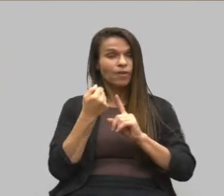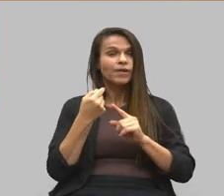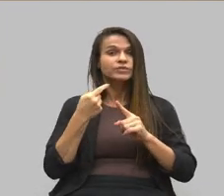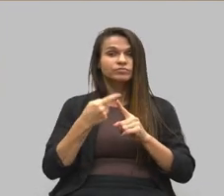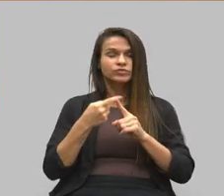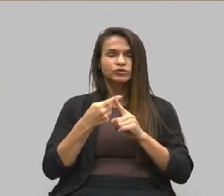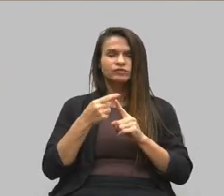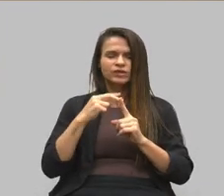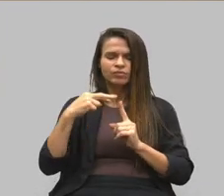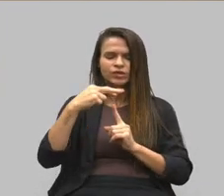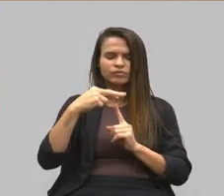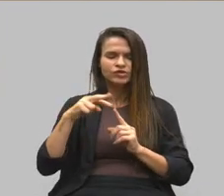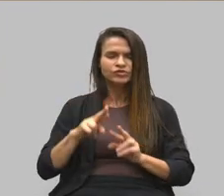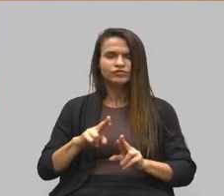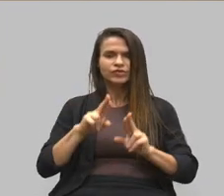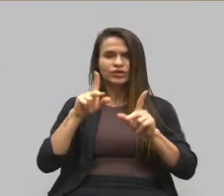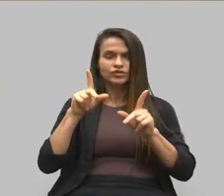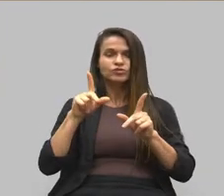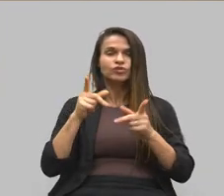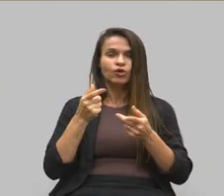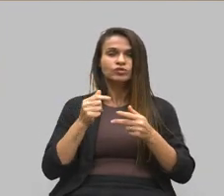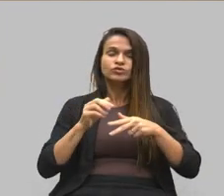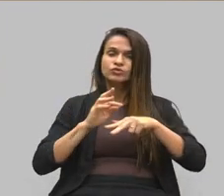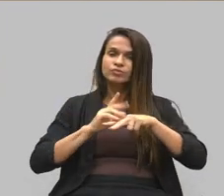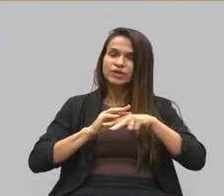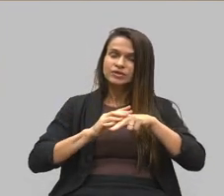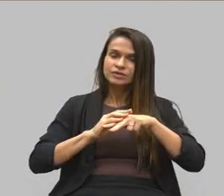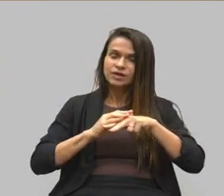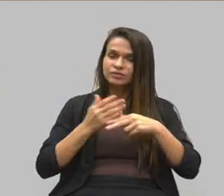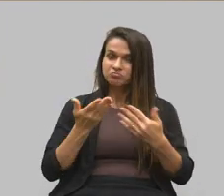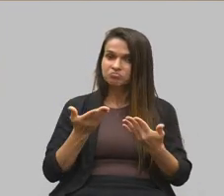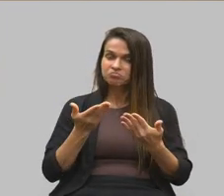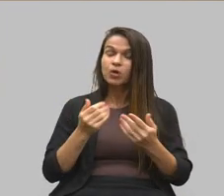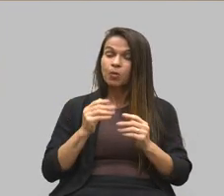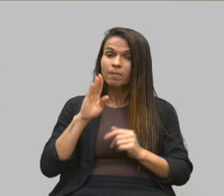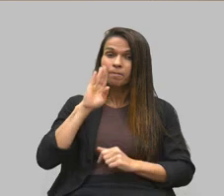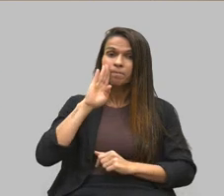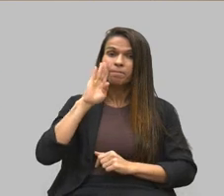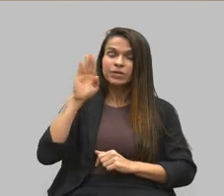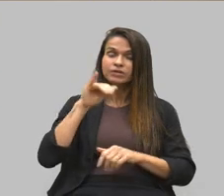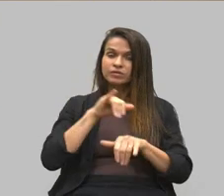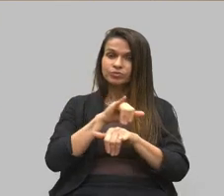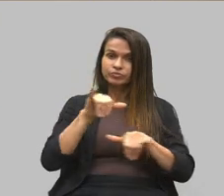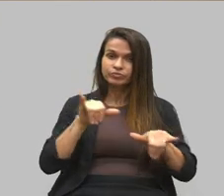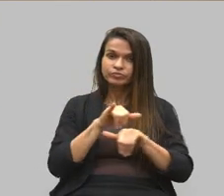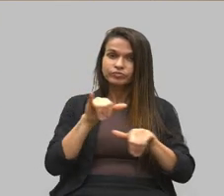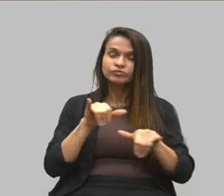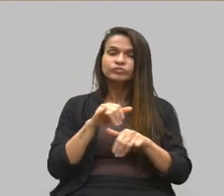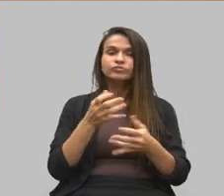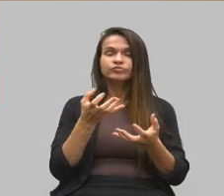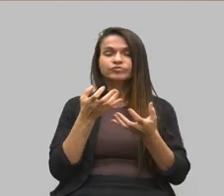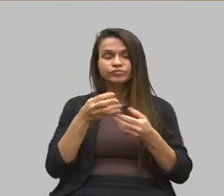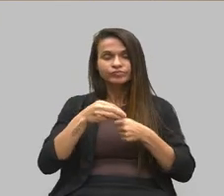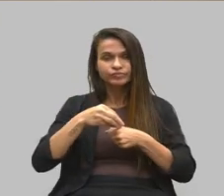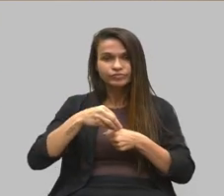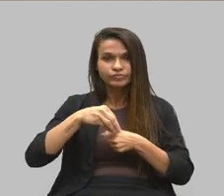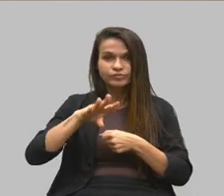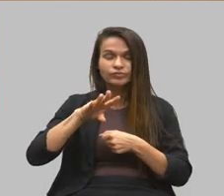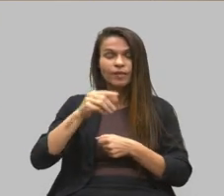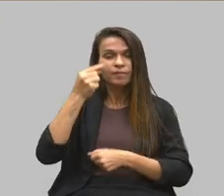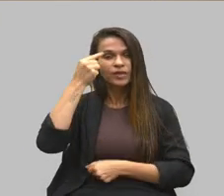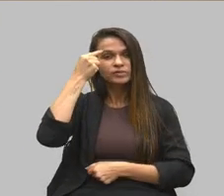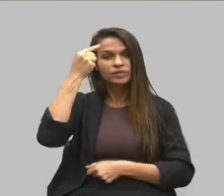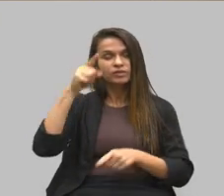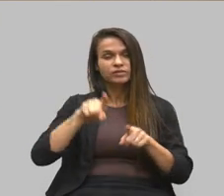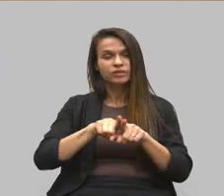olhar diferente com os nossos pacientes né então acho que o principal recado né que a gente queria trazer E aí pensando também